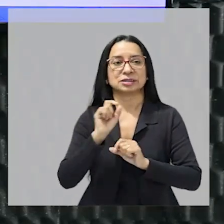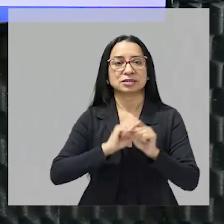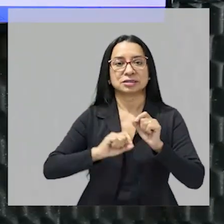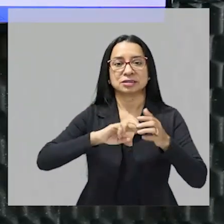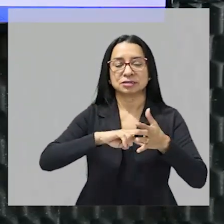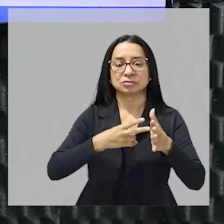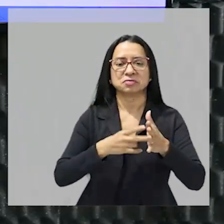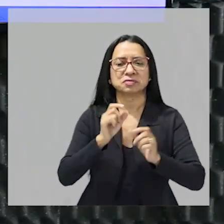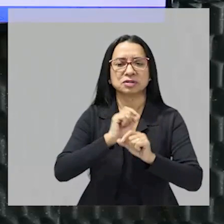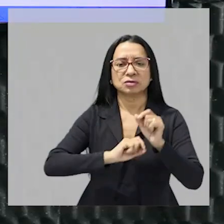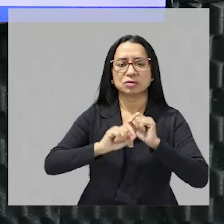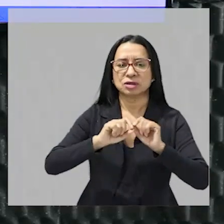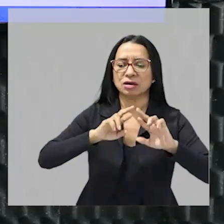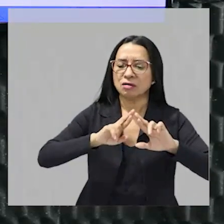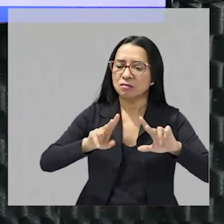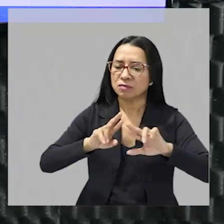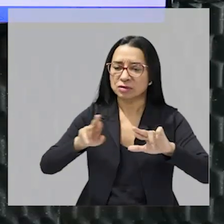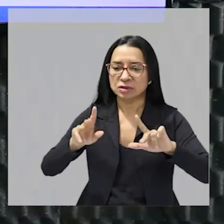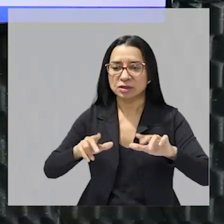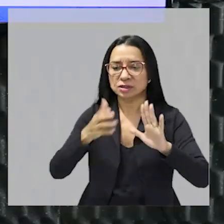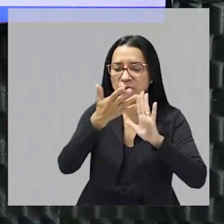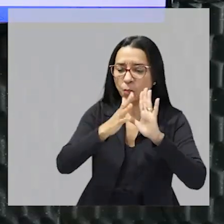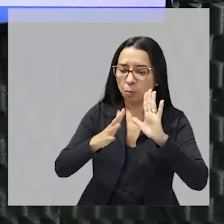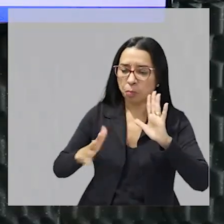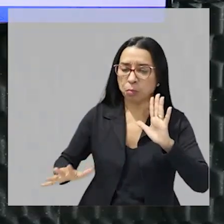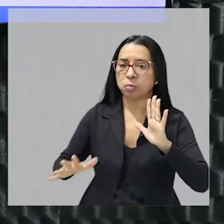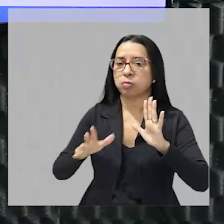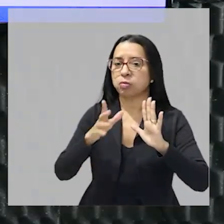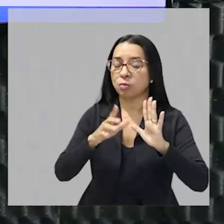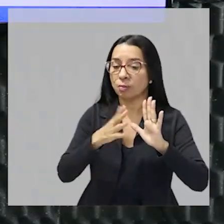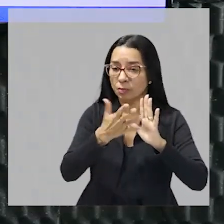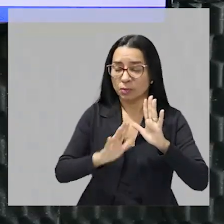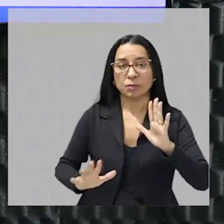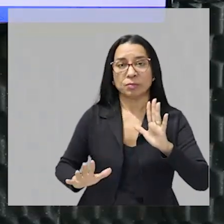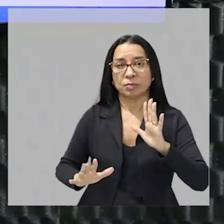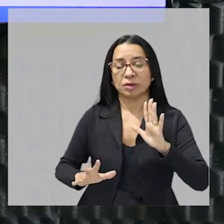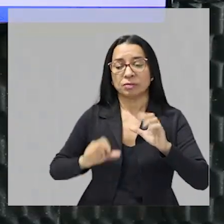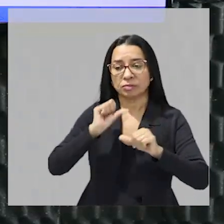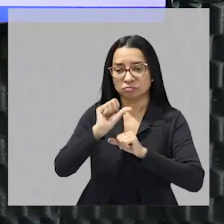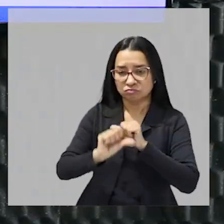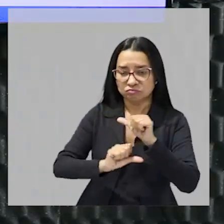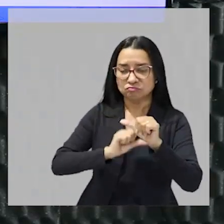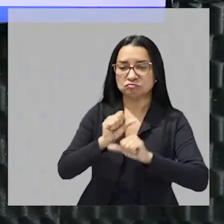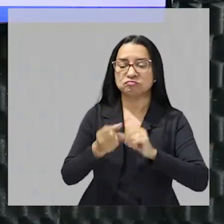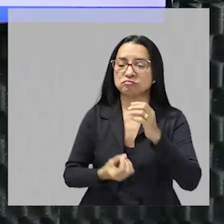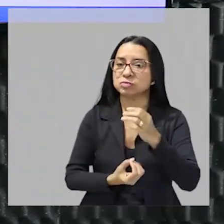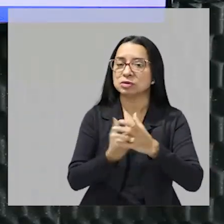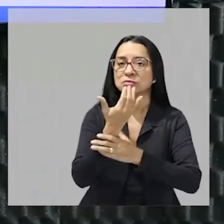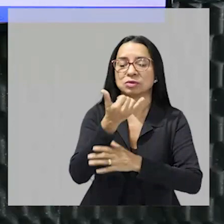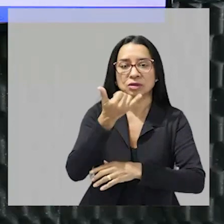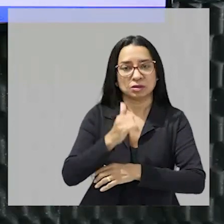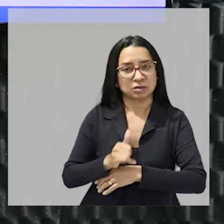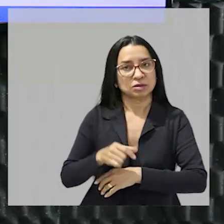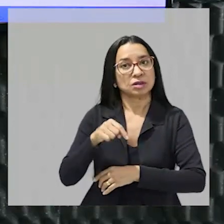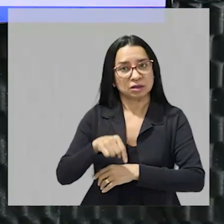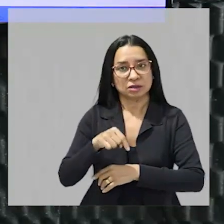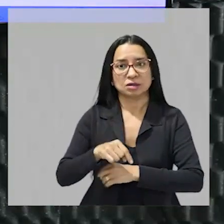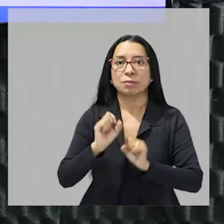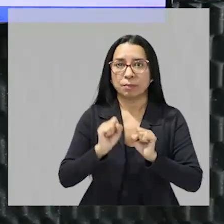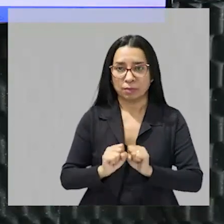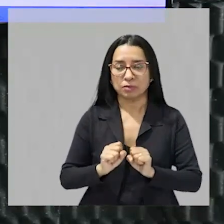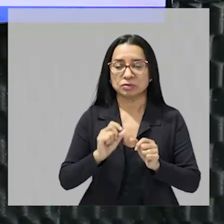vai utilizar a variação das marés para gerar energia, sim. Alguns países como o Canadá, como a França, utilizam. Aqui no Maranhão pode ser